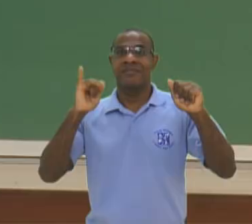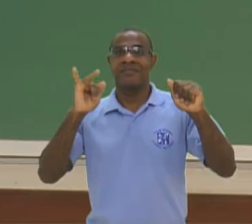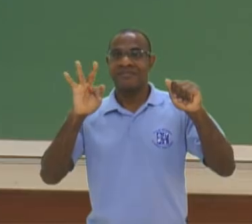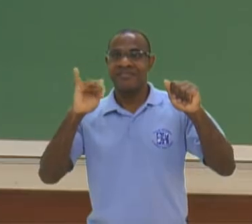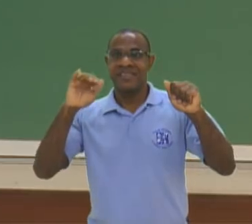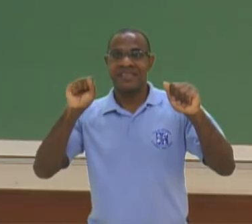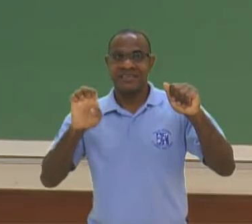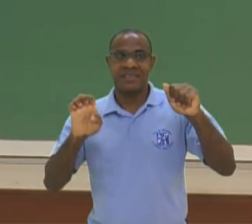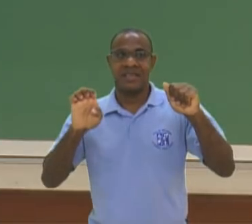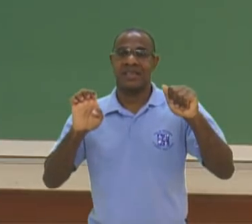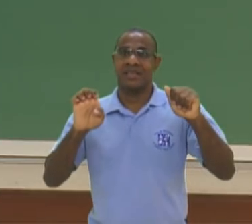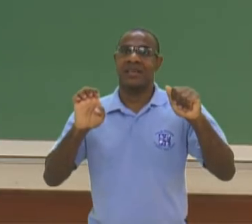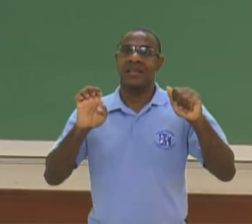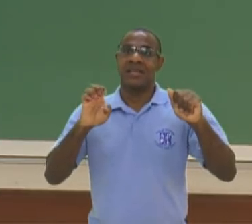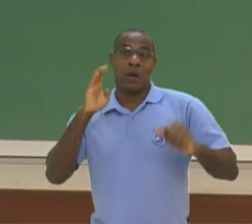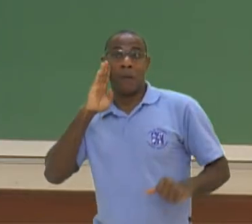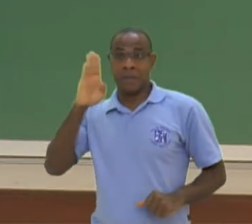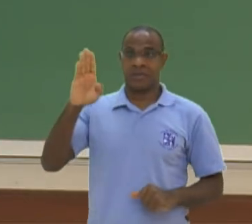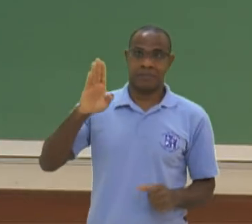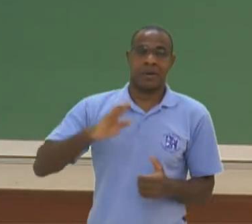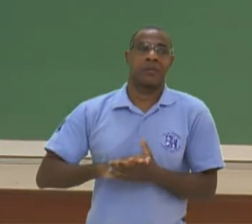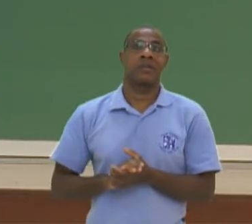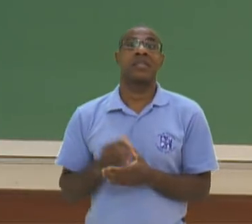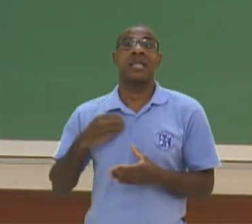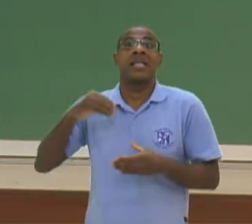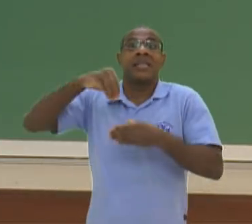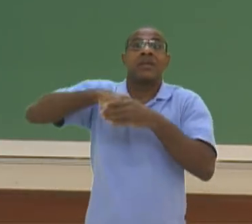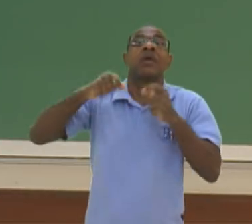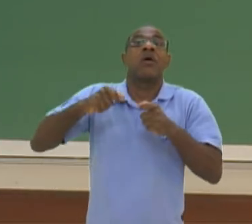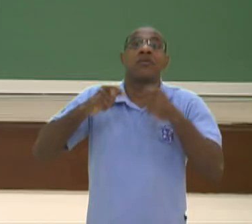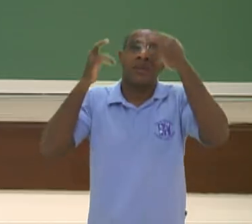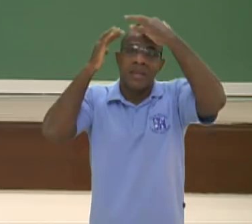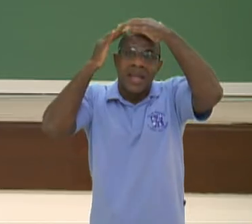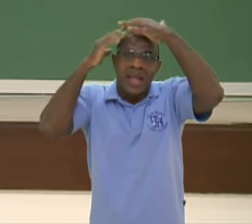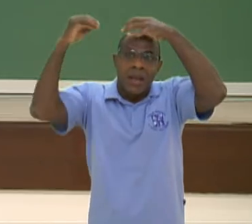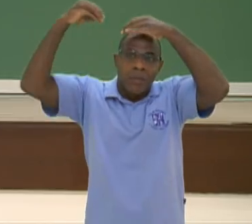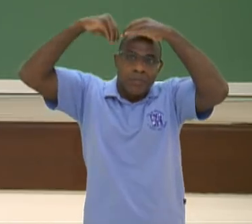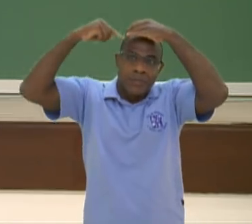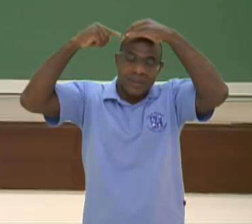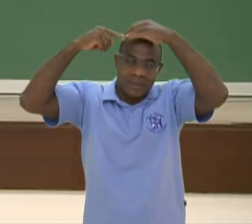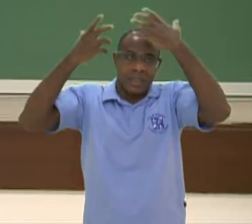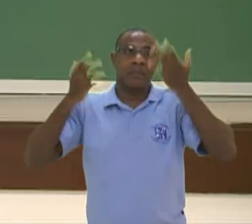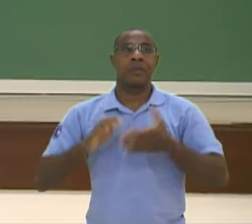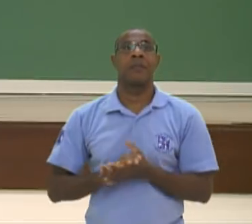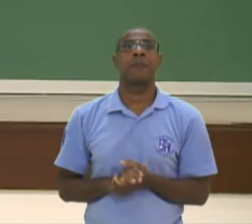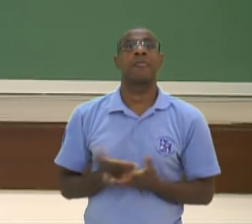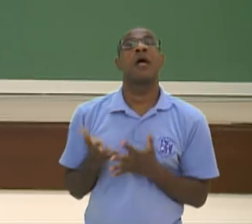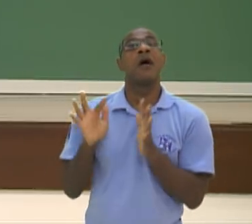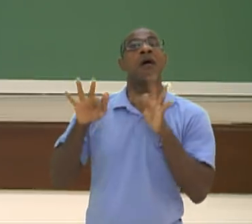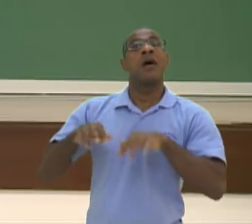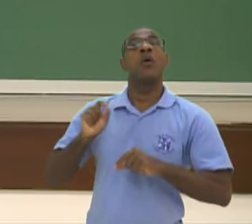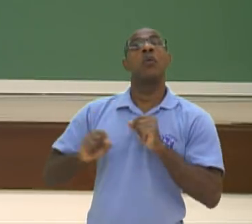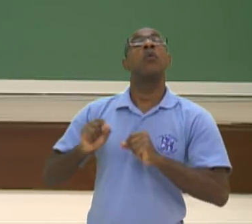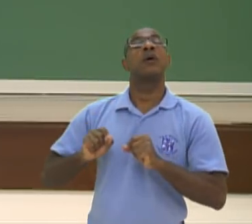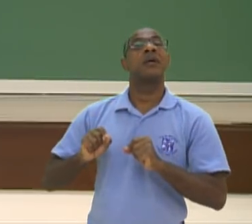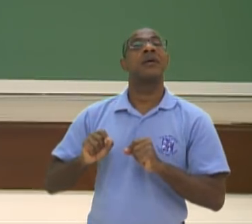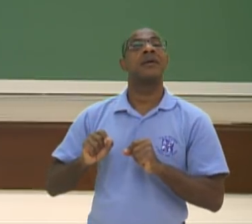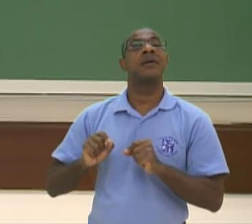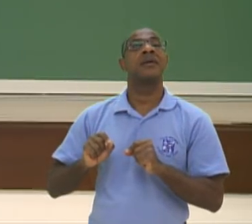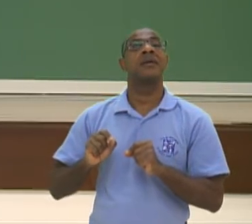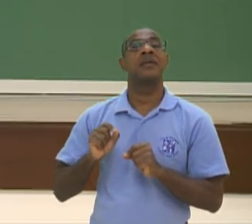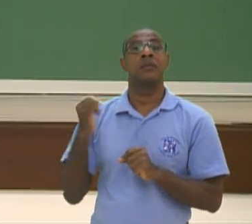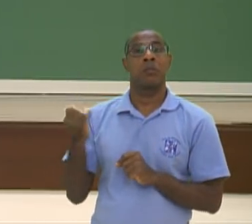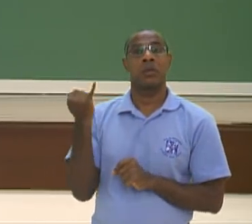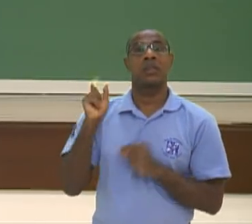está localizada no nosso cérebro. E aí, vamos fechando mais uma aula. E nessa aula, então, só resgatando alguns